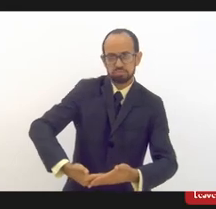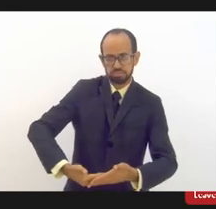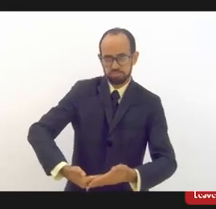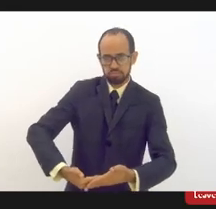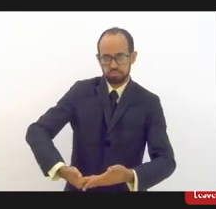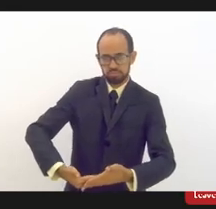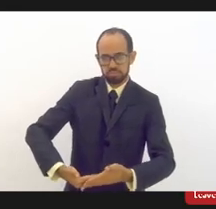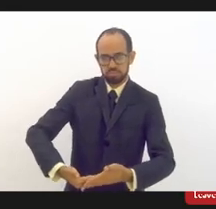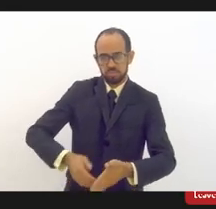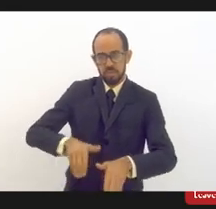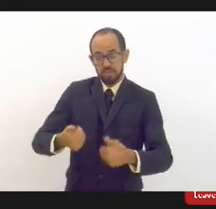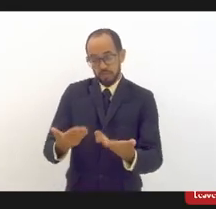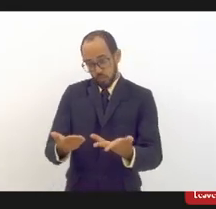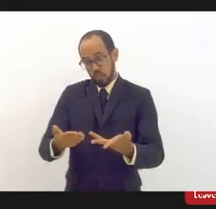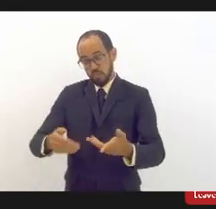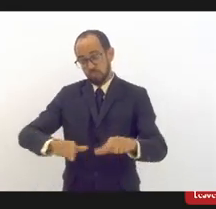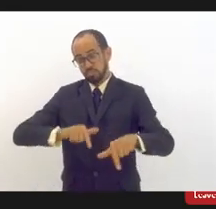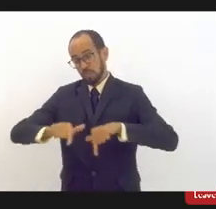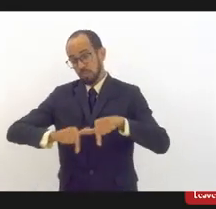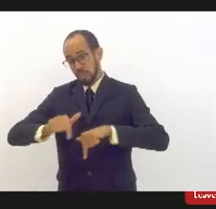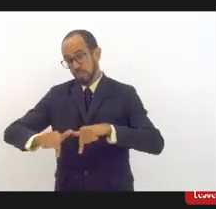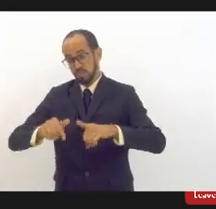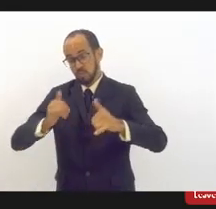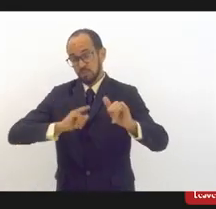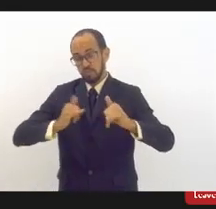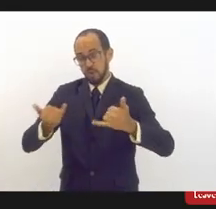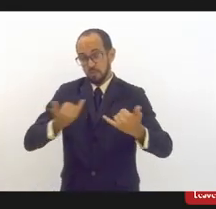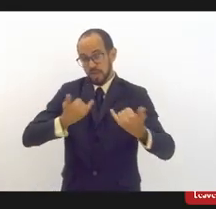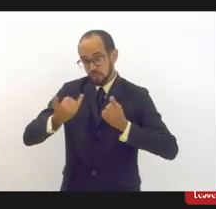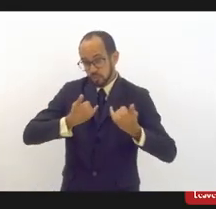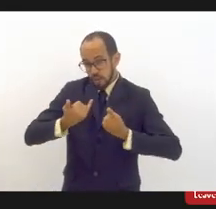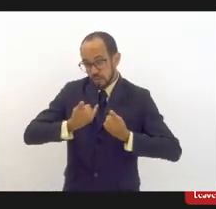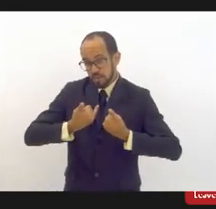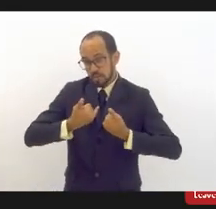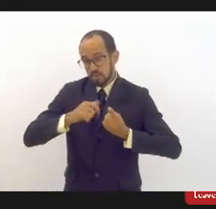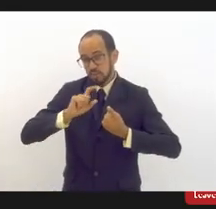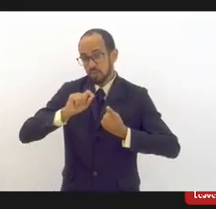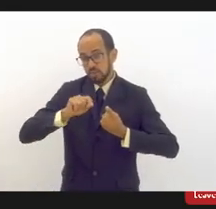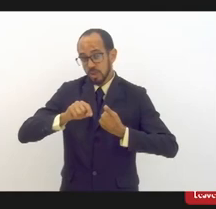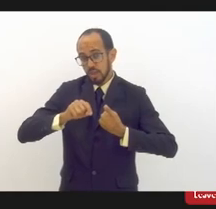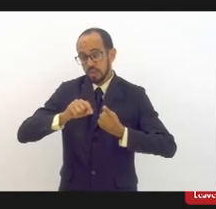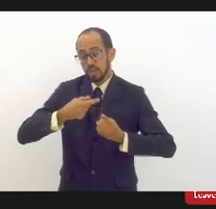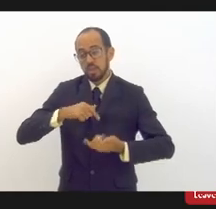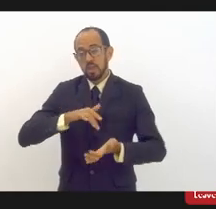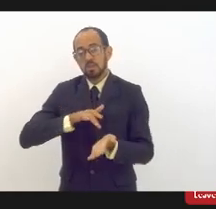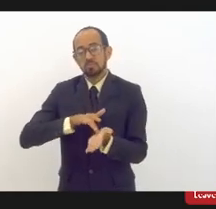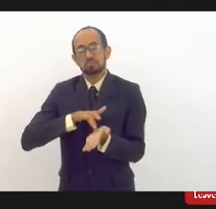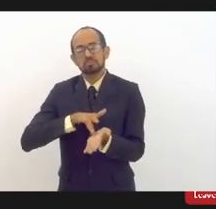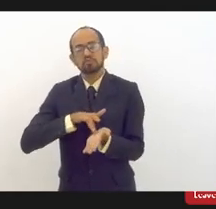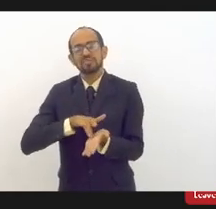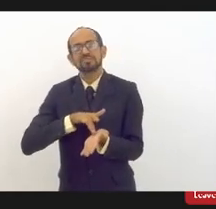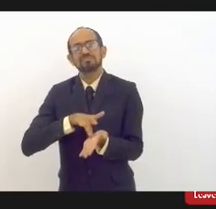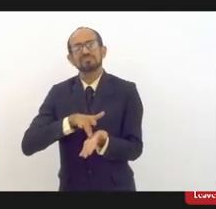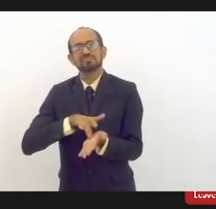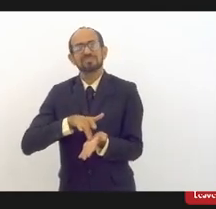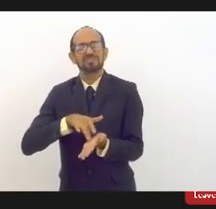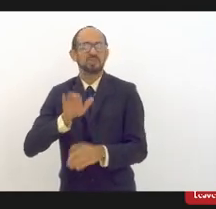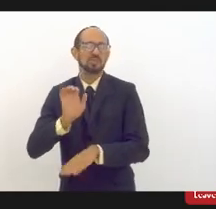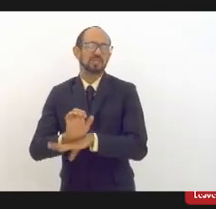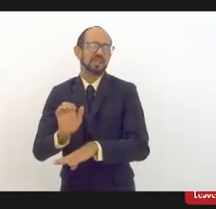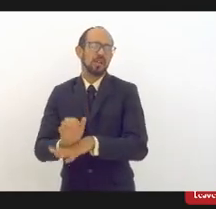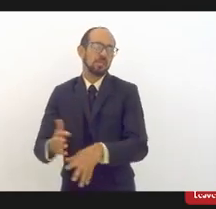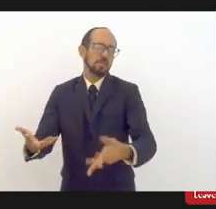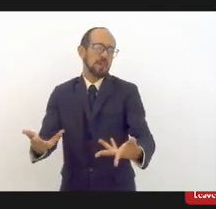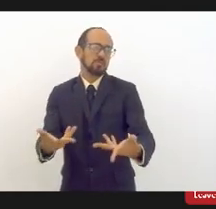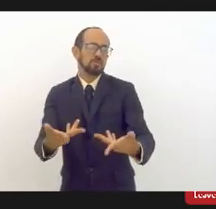aí, trabalhando com dados que nos criam a falsa ilusão de que a educação do estado está ótima,